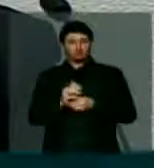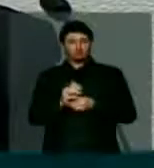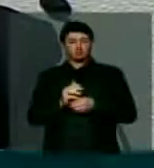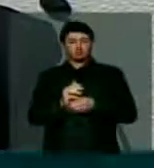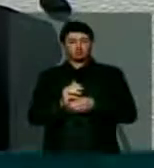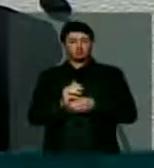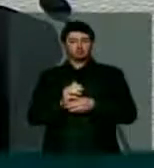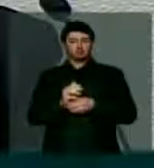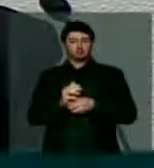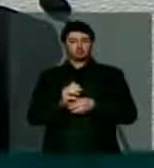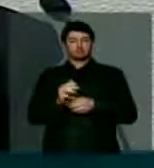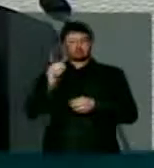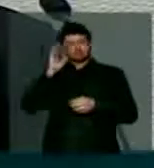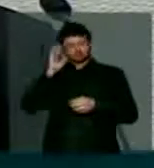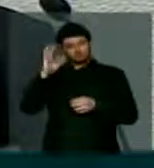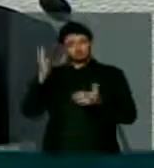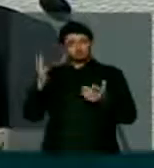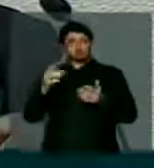Considerando...